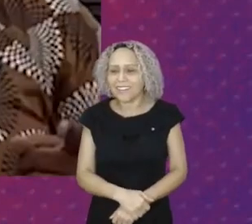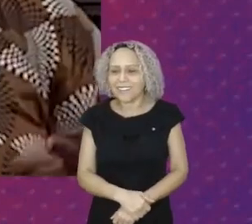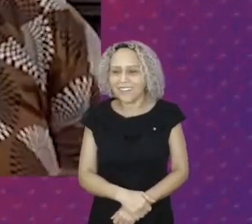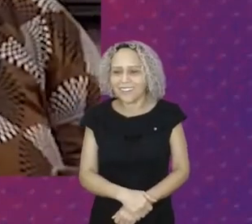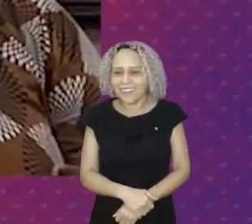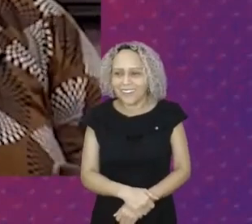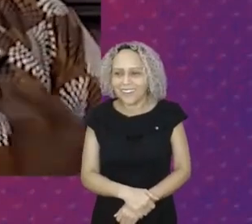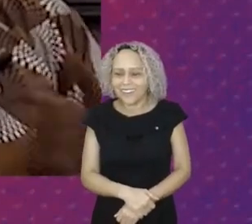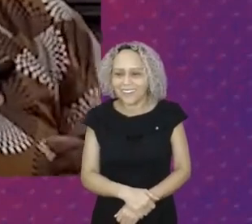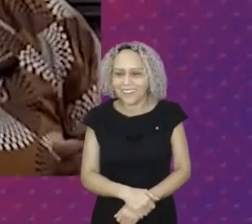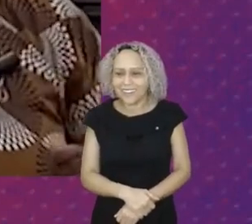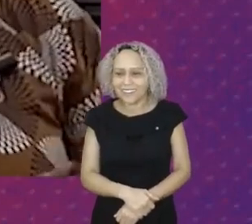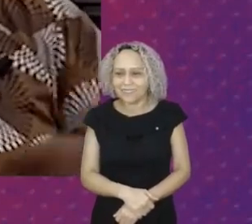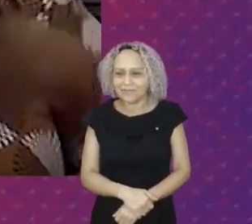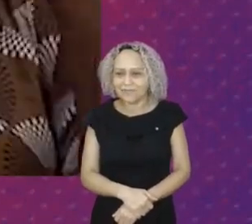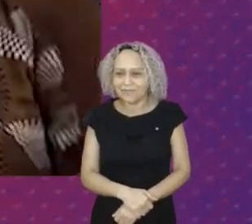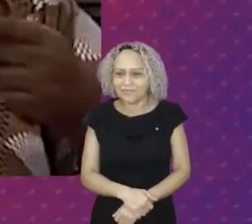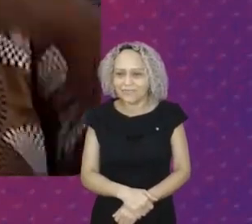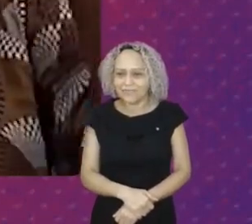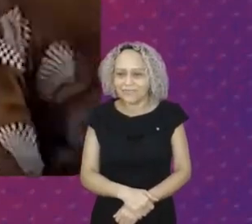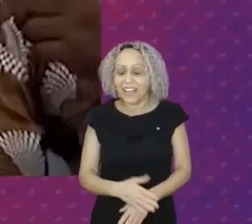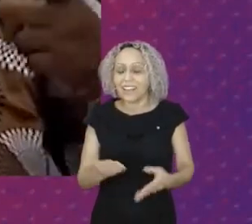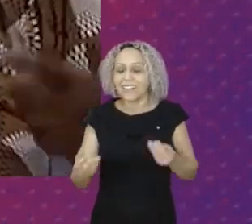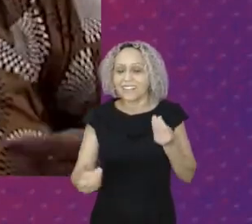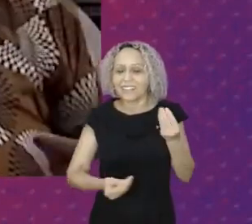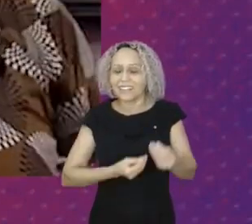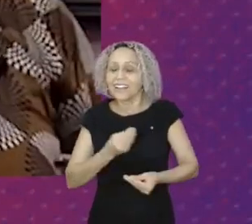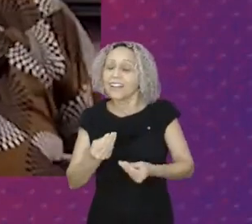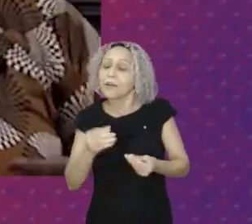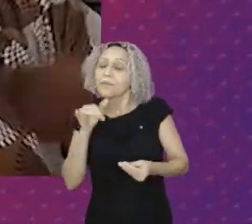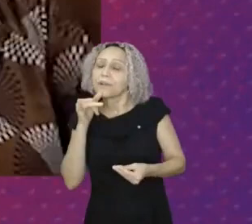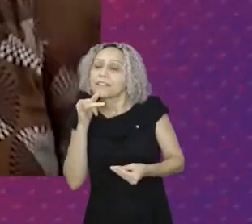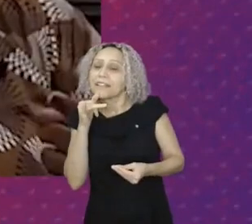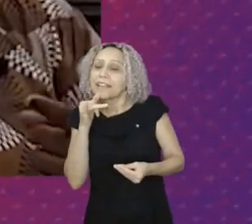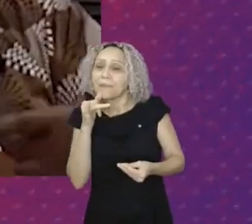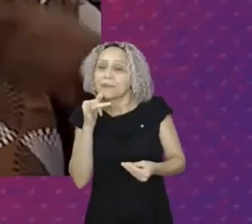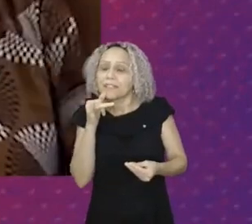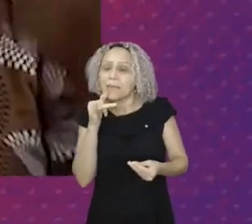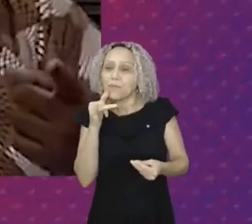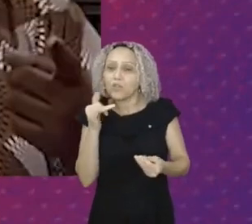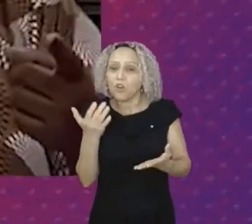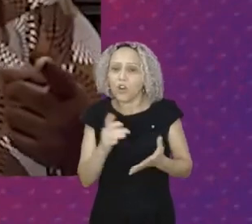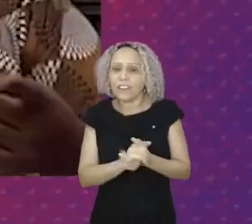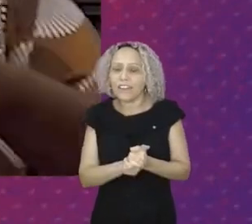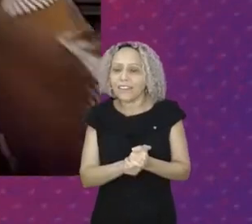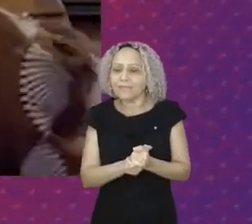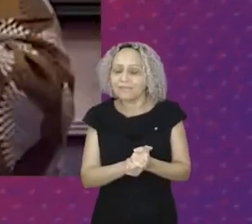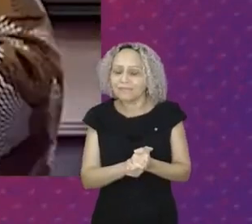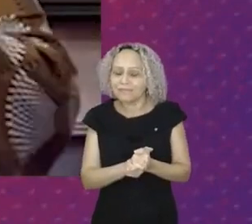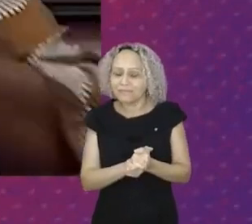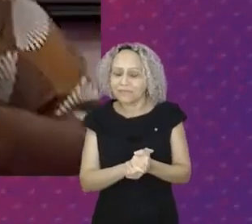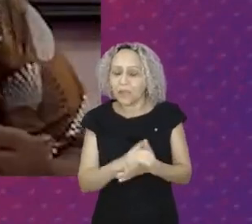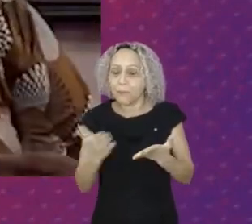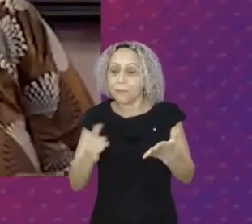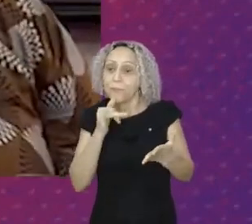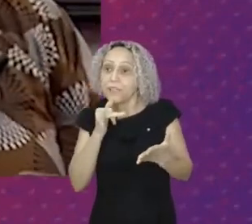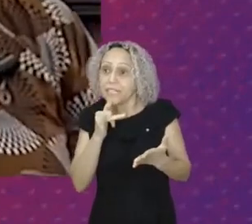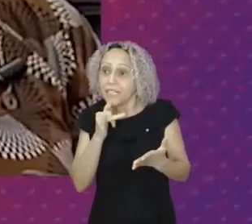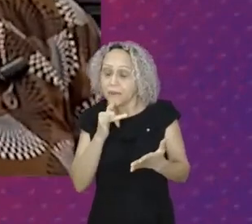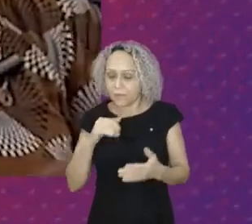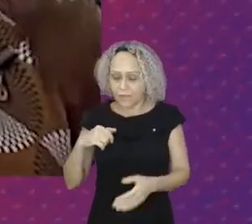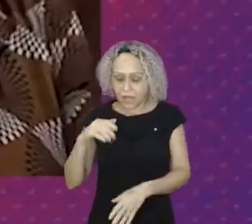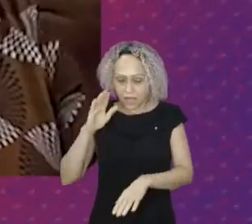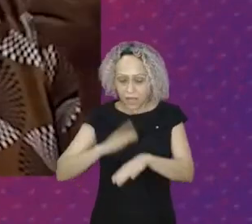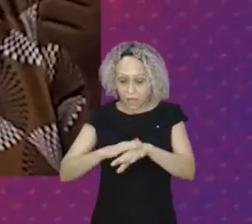por dia. Então, vamos montar uma bela biblioteca coletiva e solidária aqui no nosso